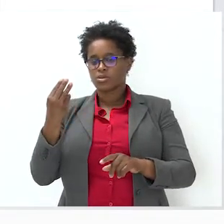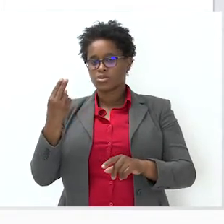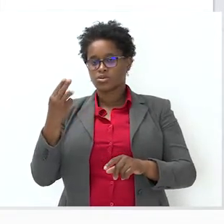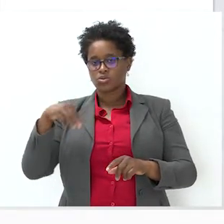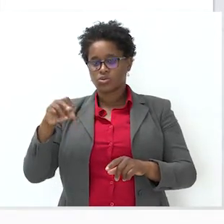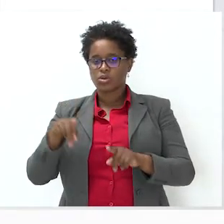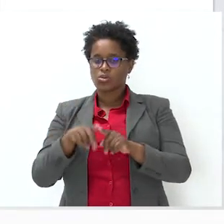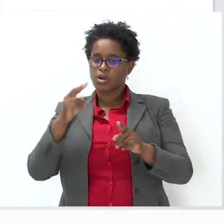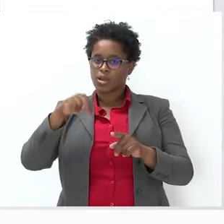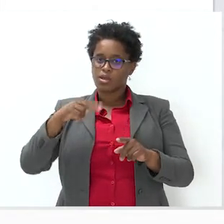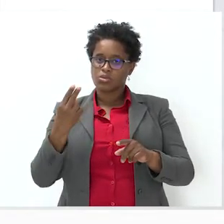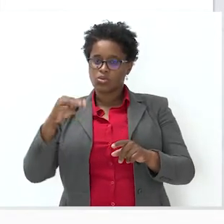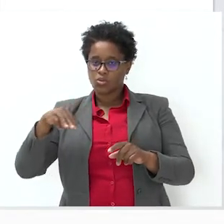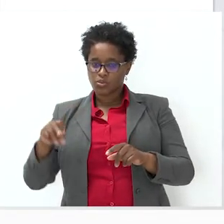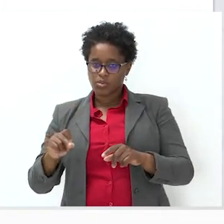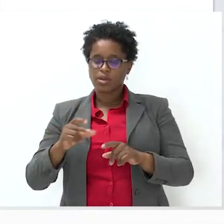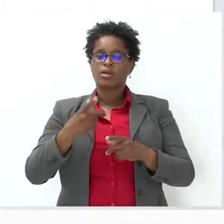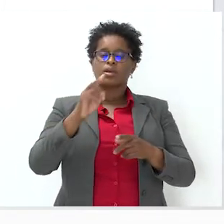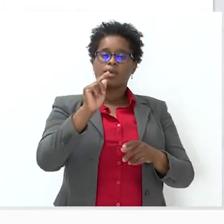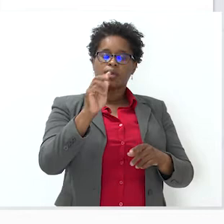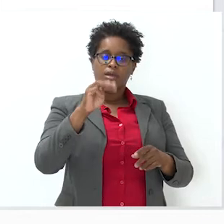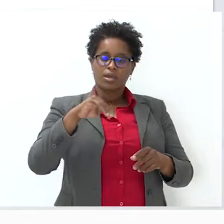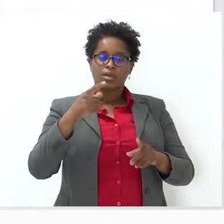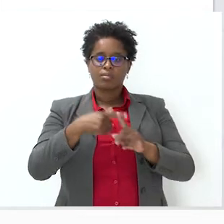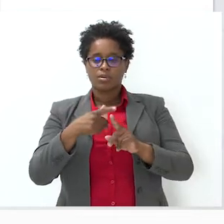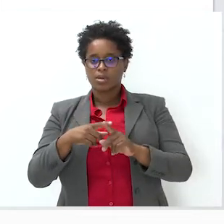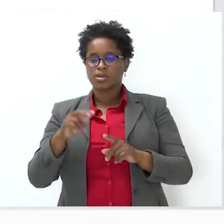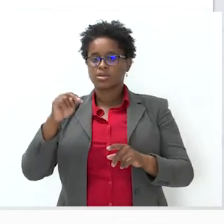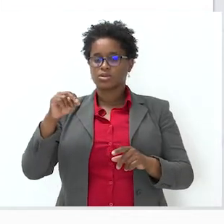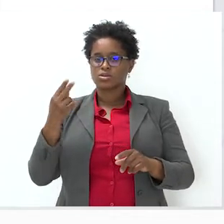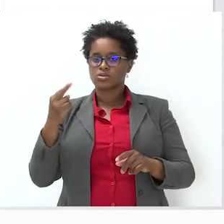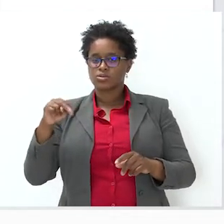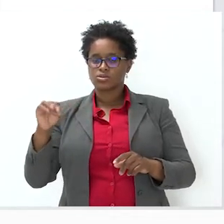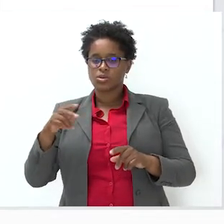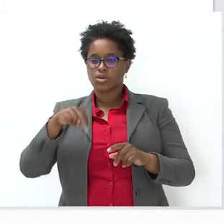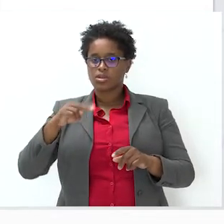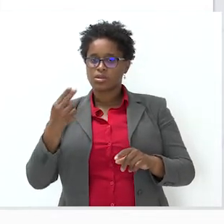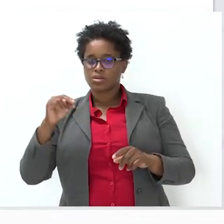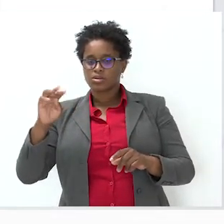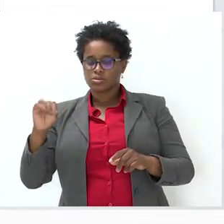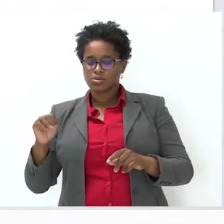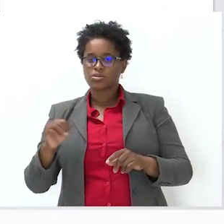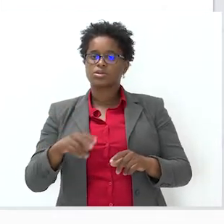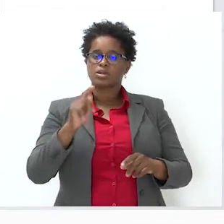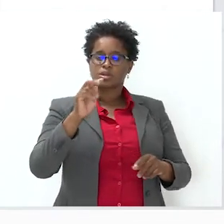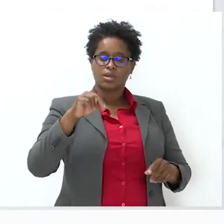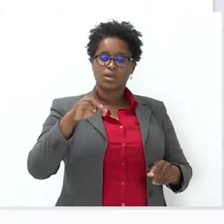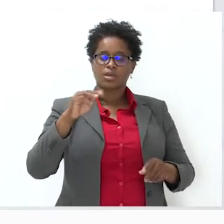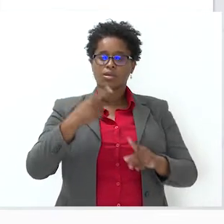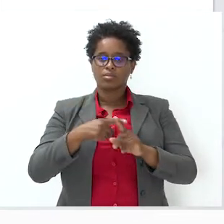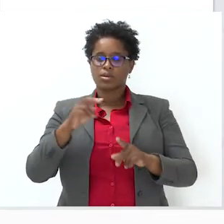igual a numa, em mais uns igual a nuns e em mais umas